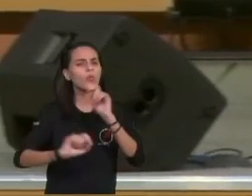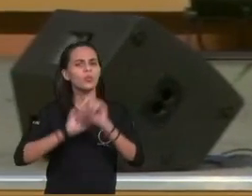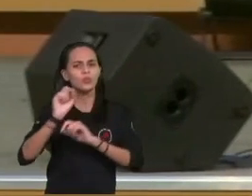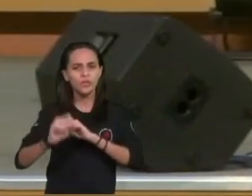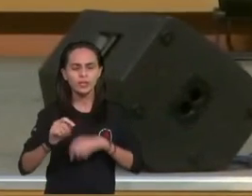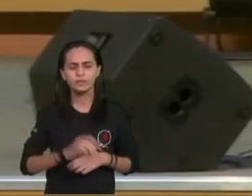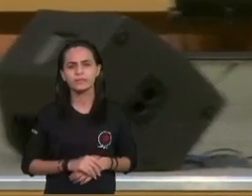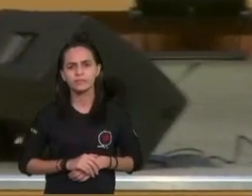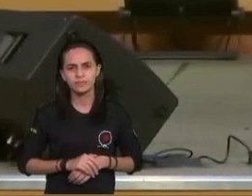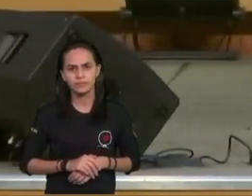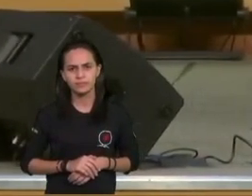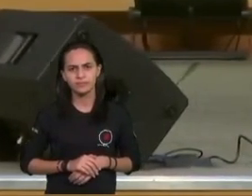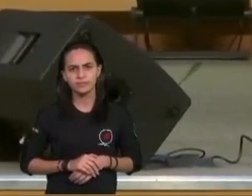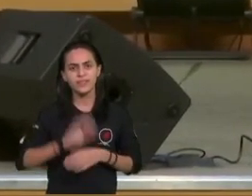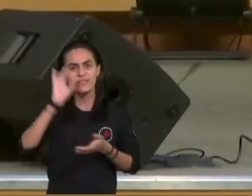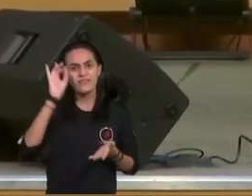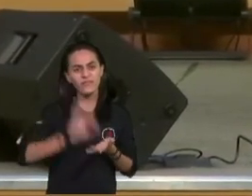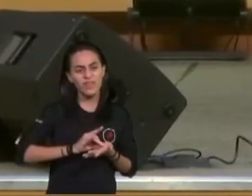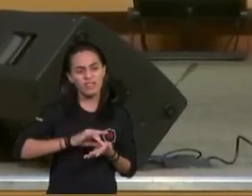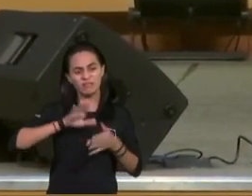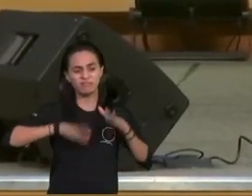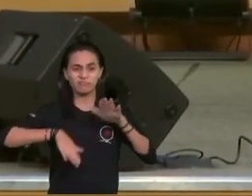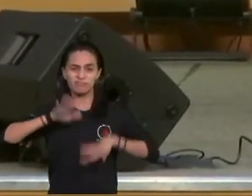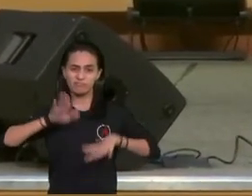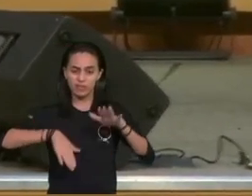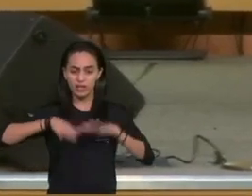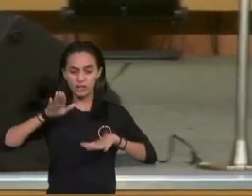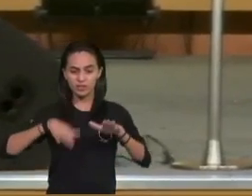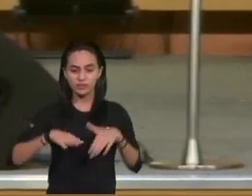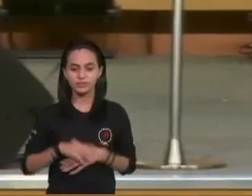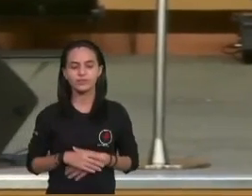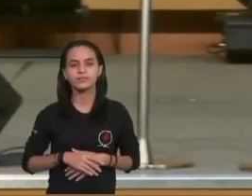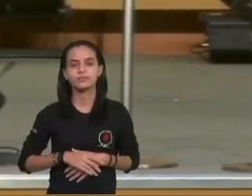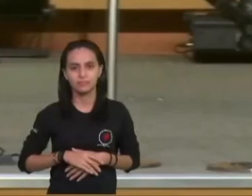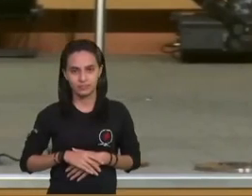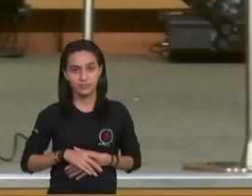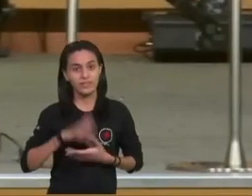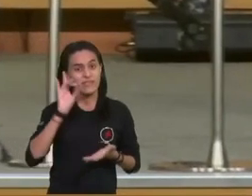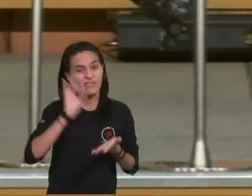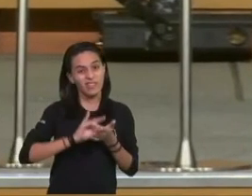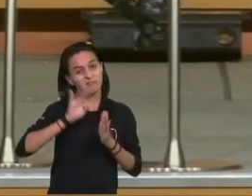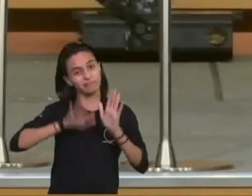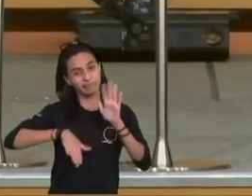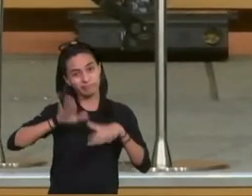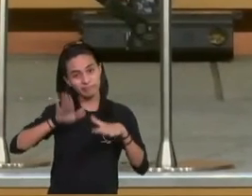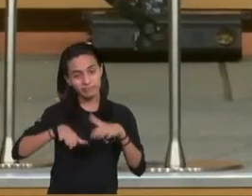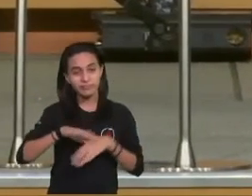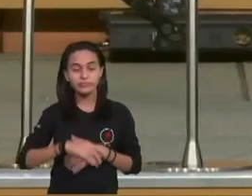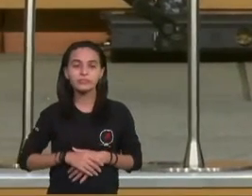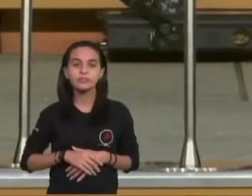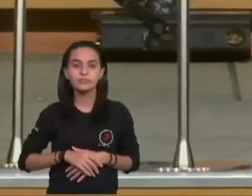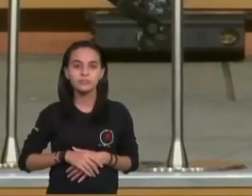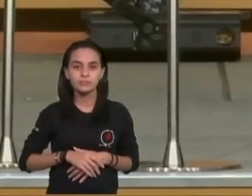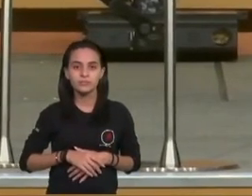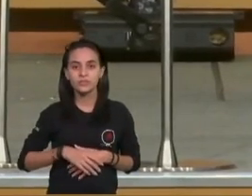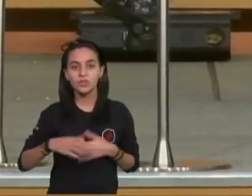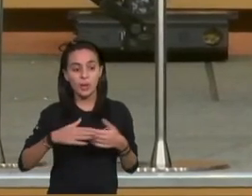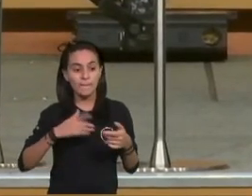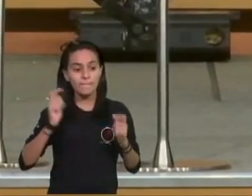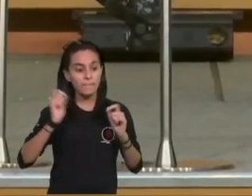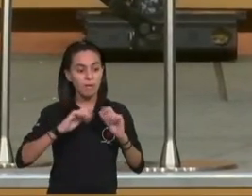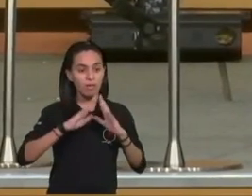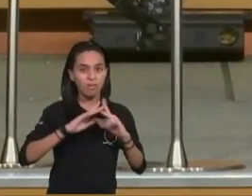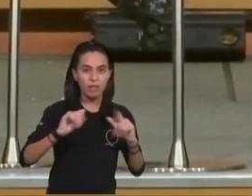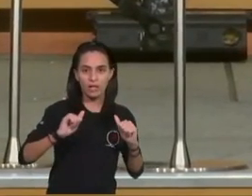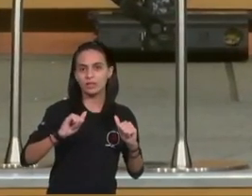são verdades relativas as verdades relativas que a qualquer hora pode